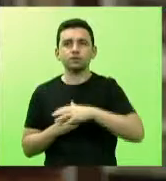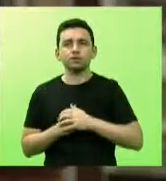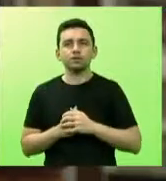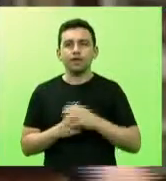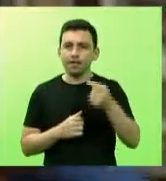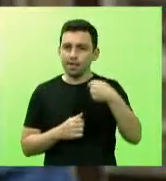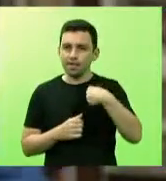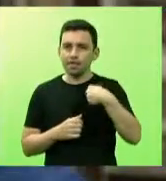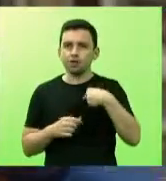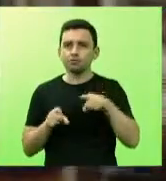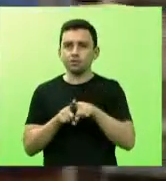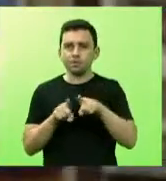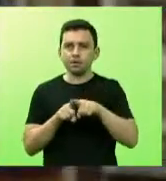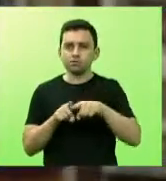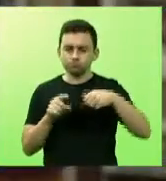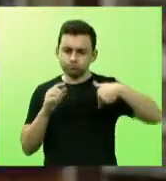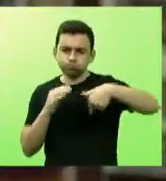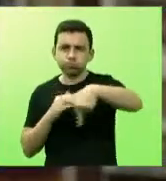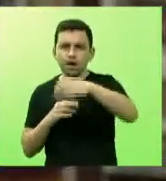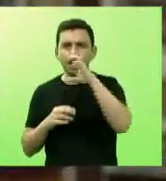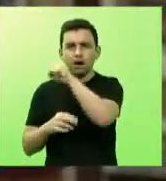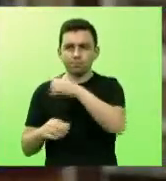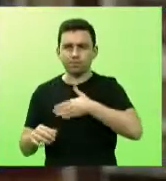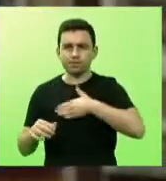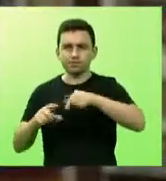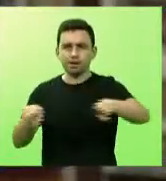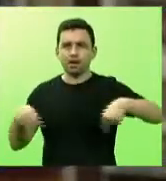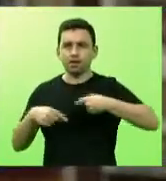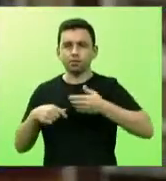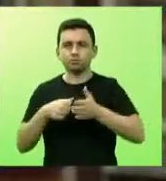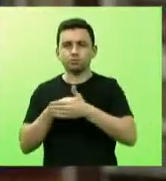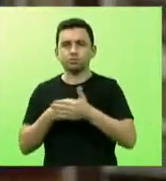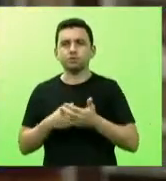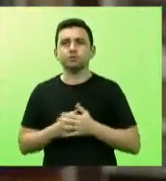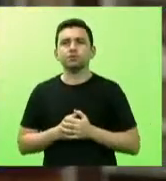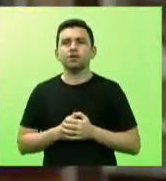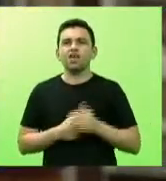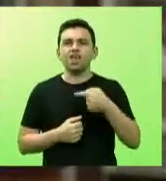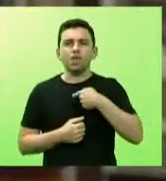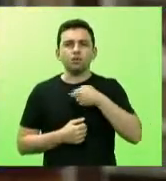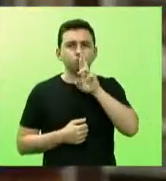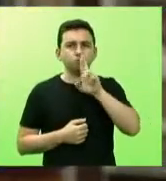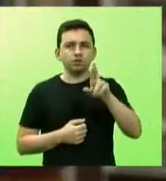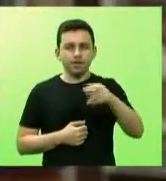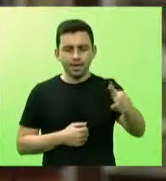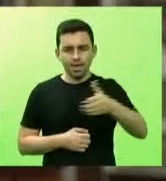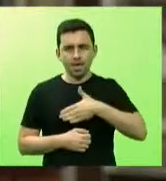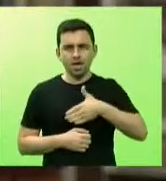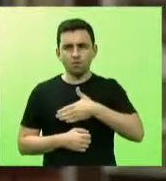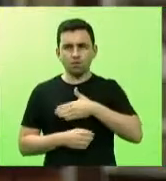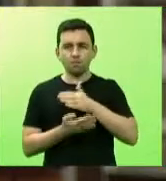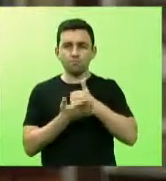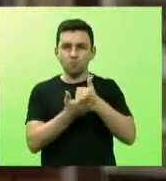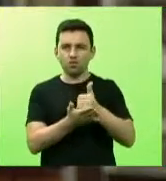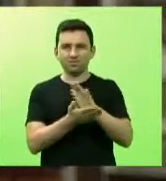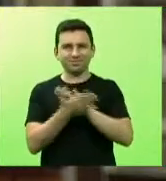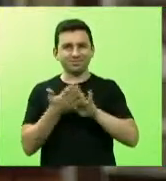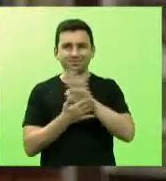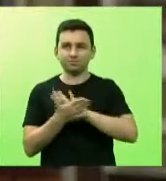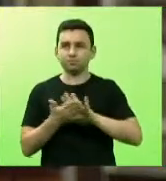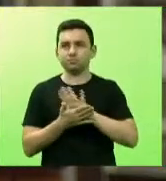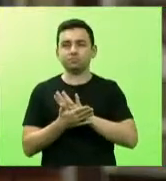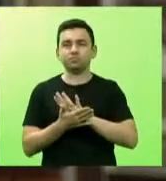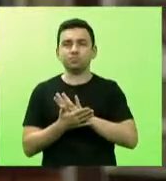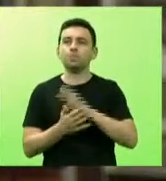E assim eu fazia, indo para o meu gabinete. E eu respondi para eles, não contem comigo, porque eu